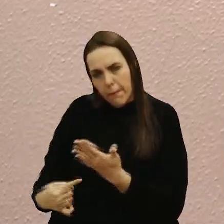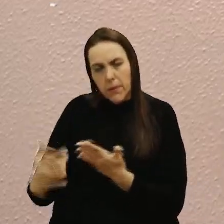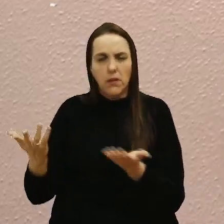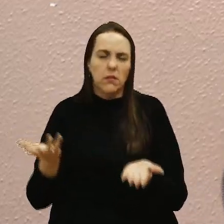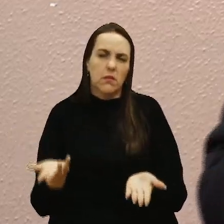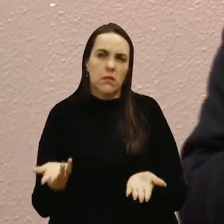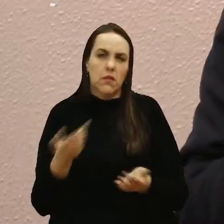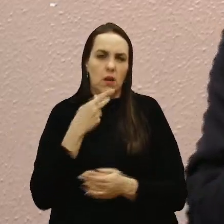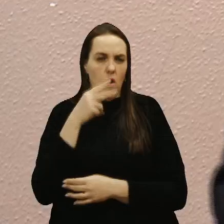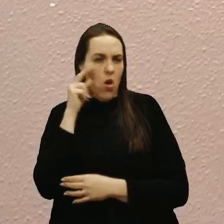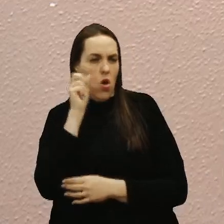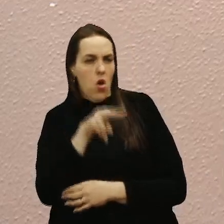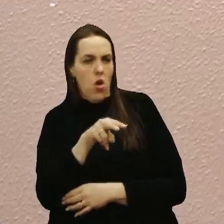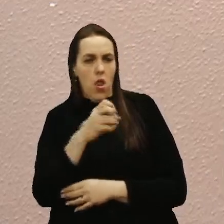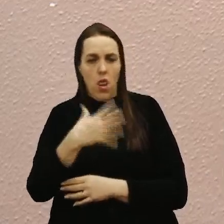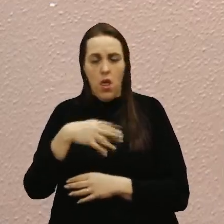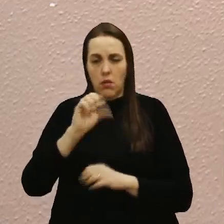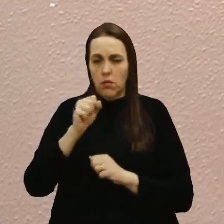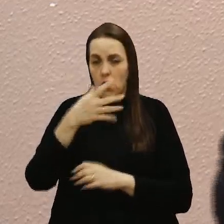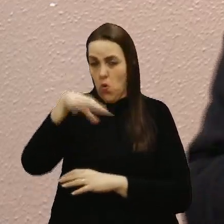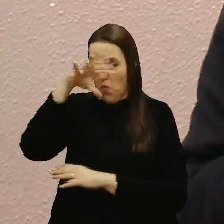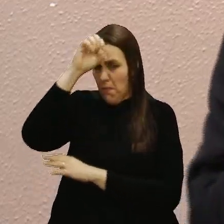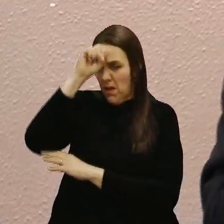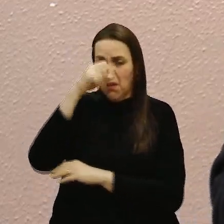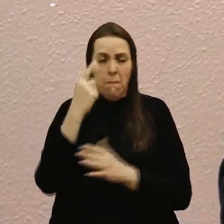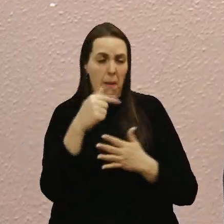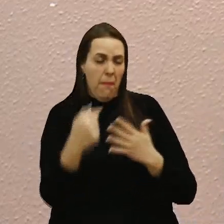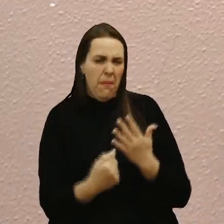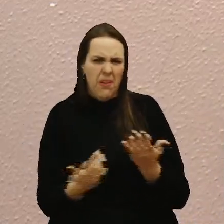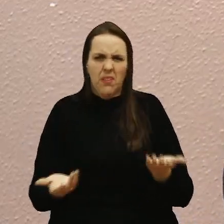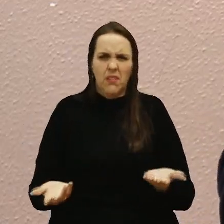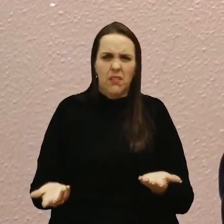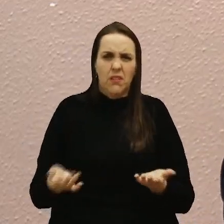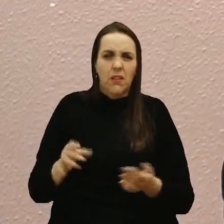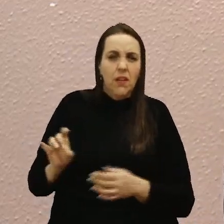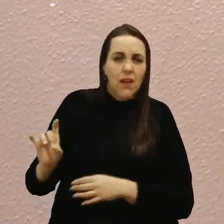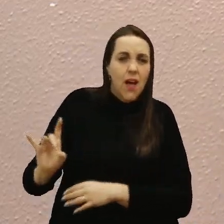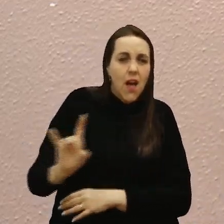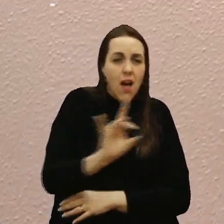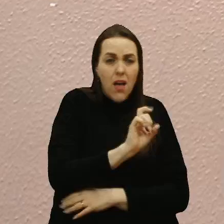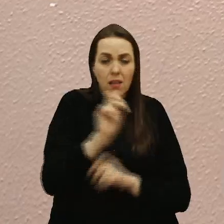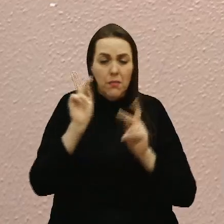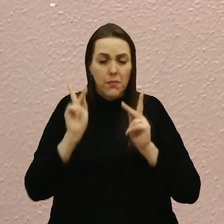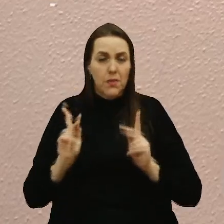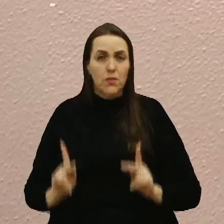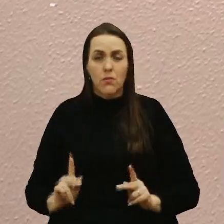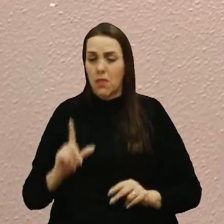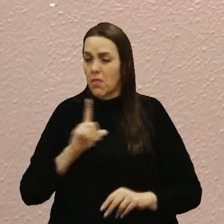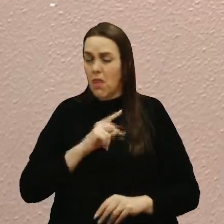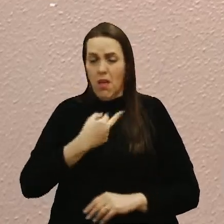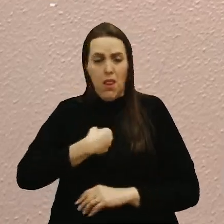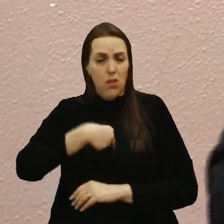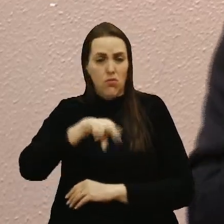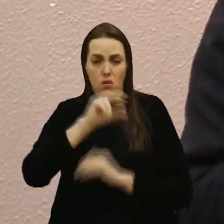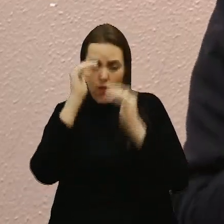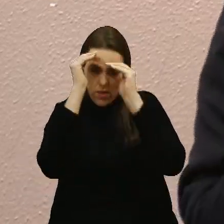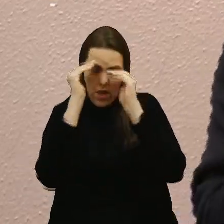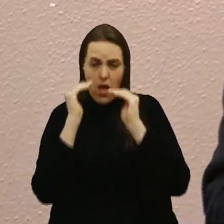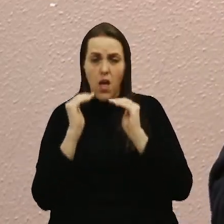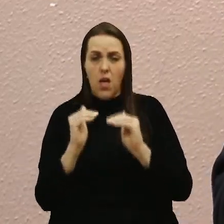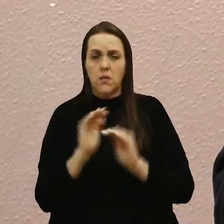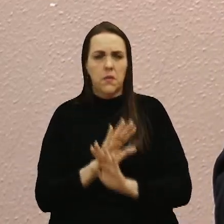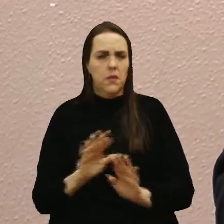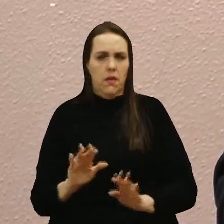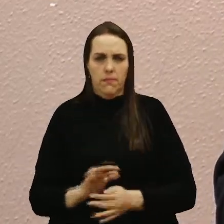aquilo. A gente olha para os bandistas e diz que são isso, são aquilo. Sendo que cada pessoa tem que ter a sua religião e precisa ser respeitada com a sua